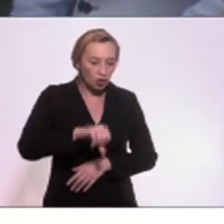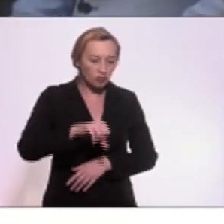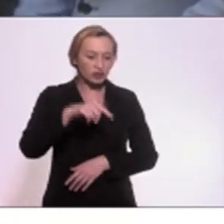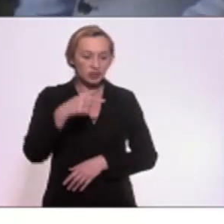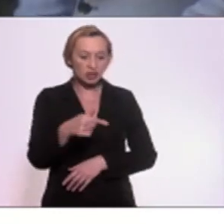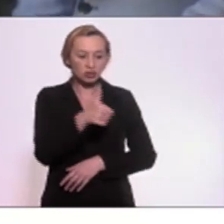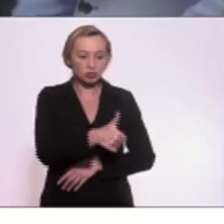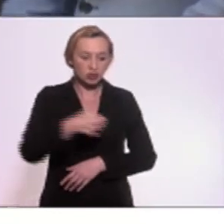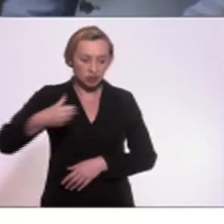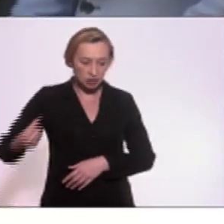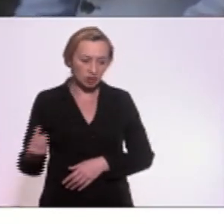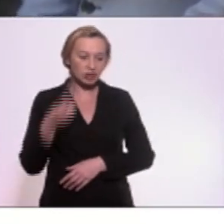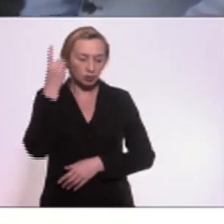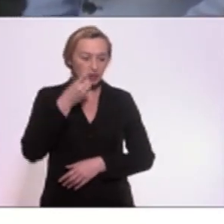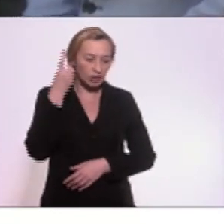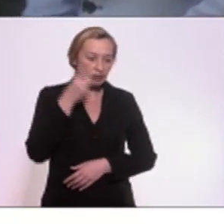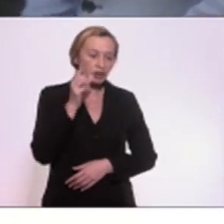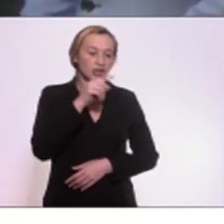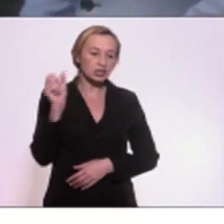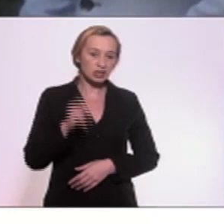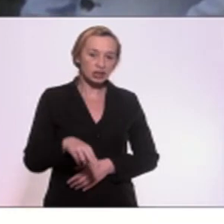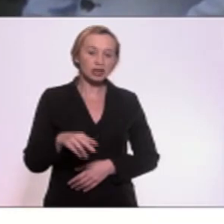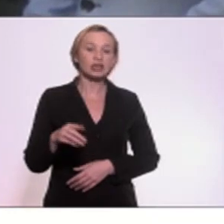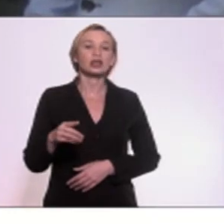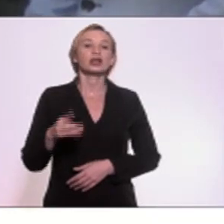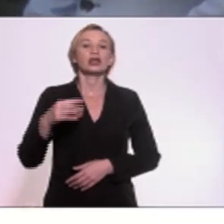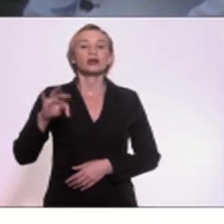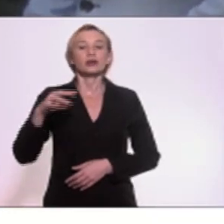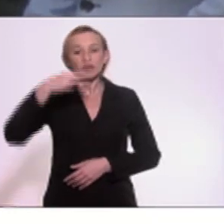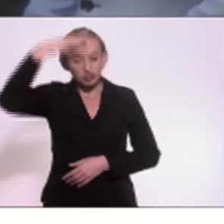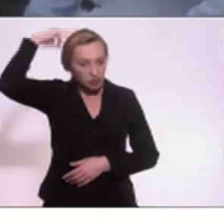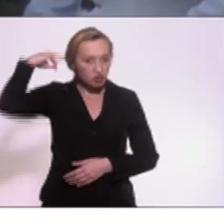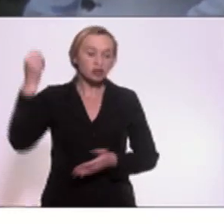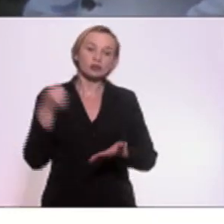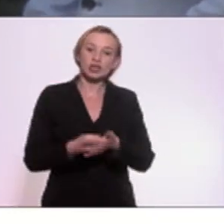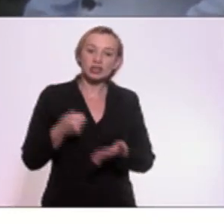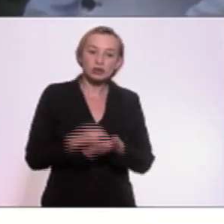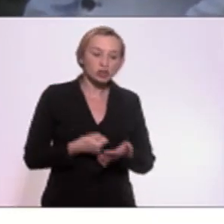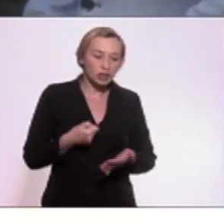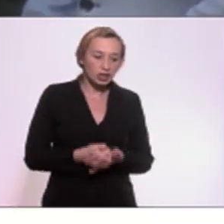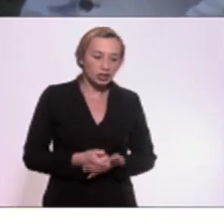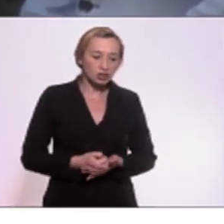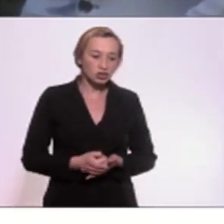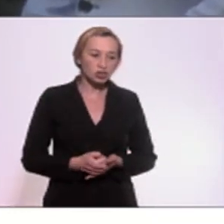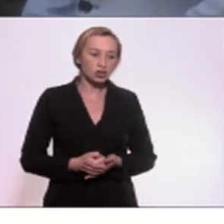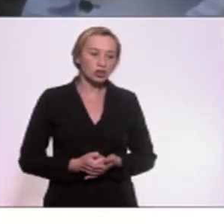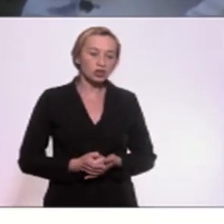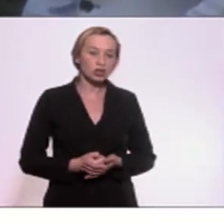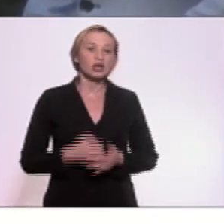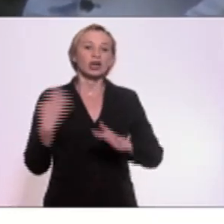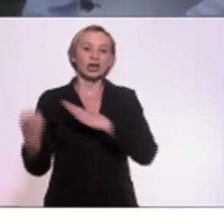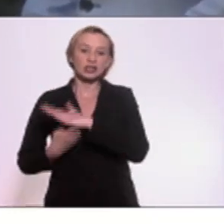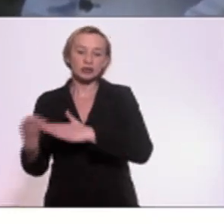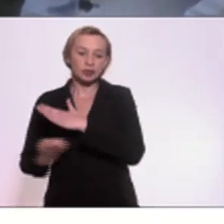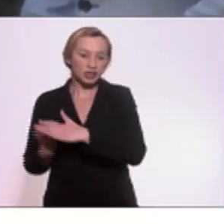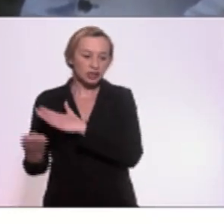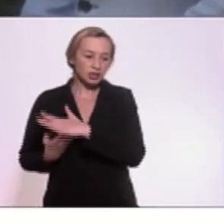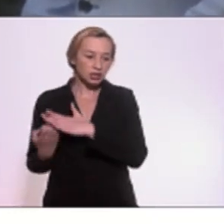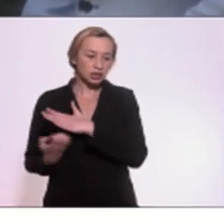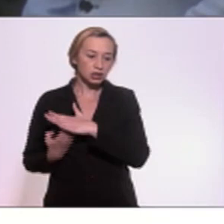1797-2016, de autoria dos deputados Zeidan e Márcio Pacheco, que dispõe sobre a obrigatoriedade de implantação pelas empresas de